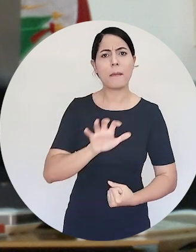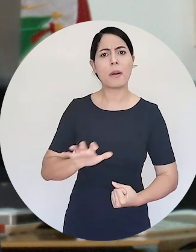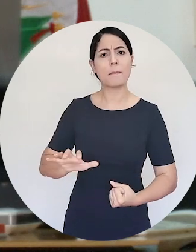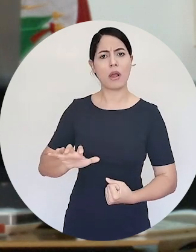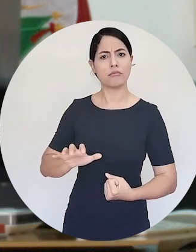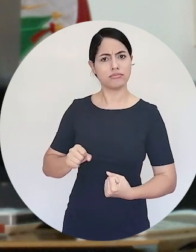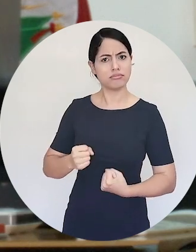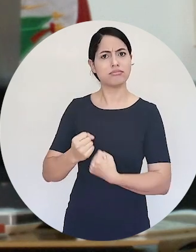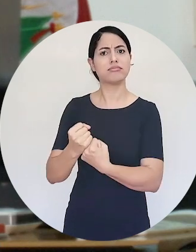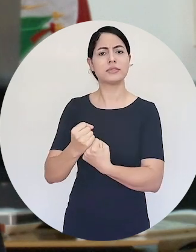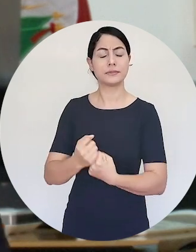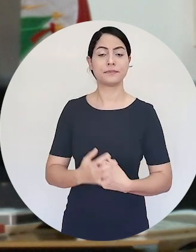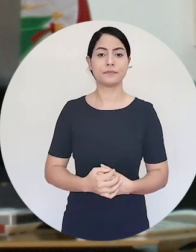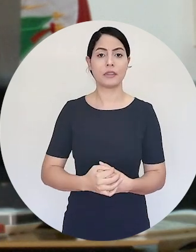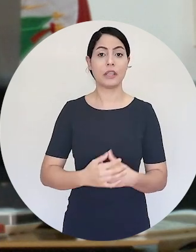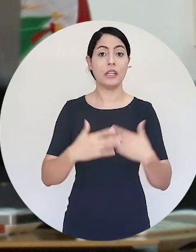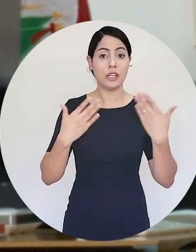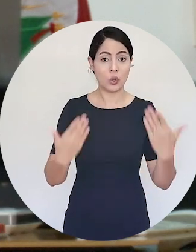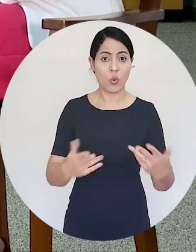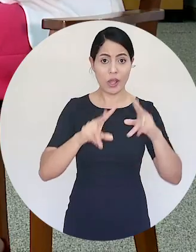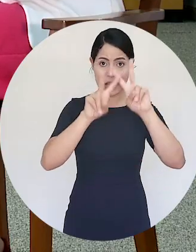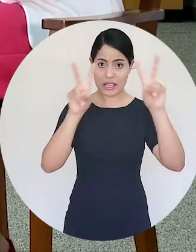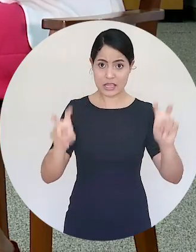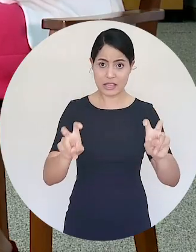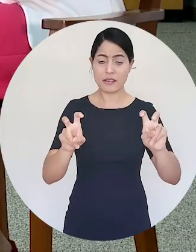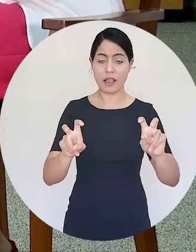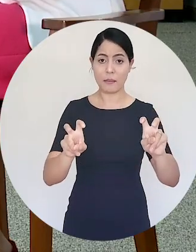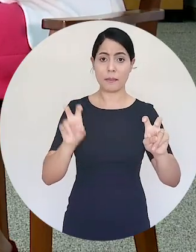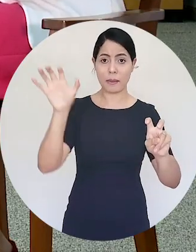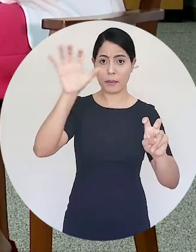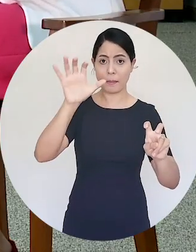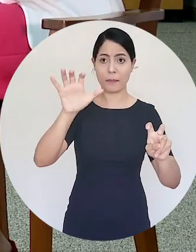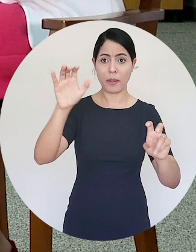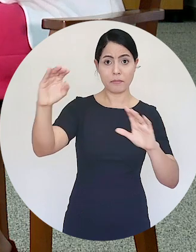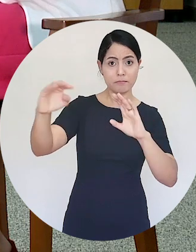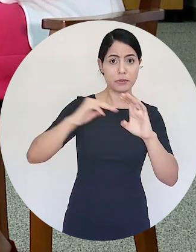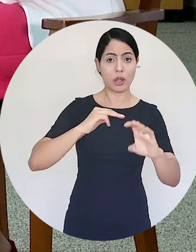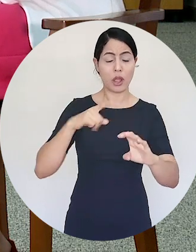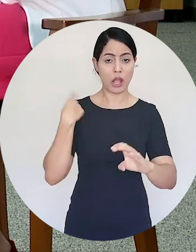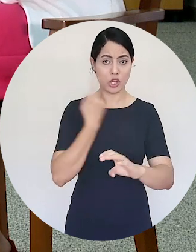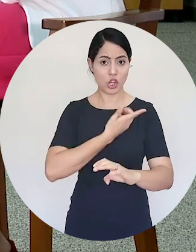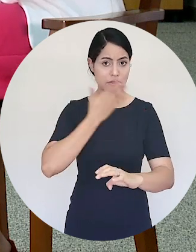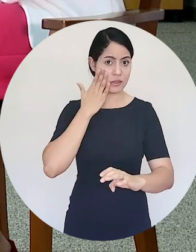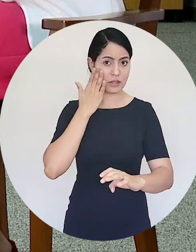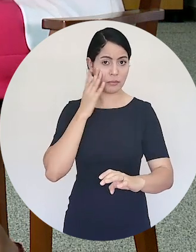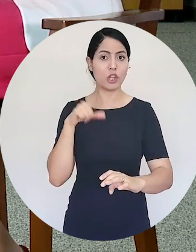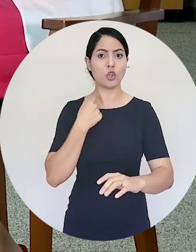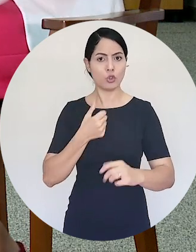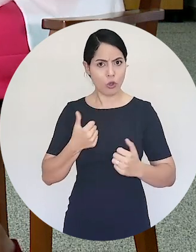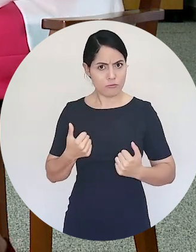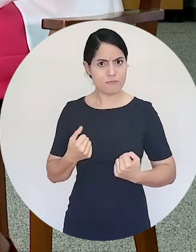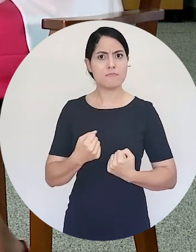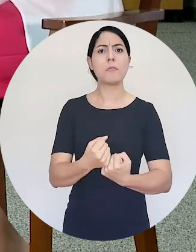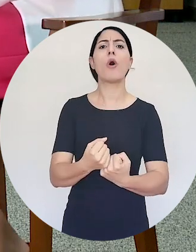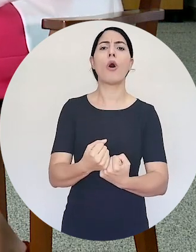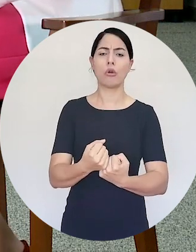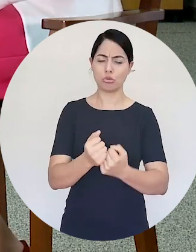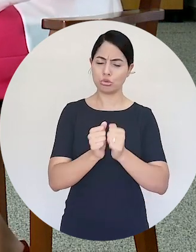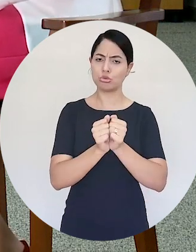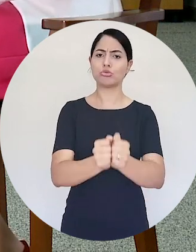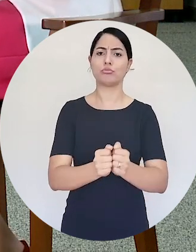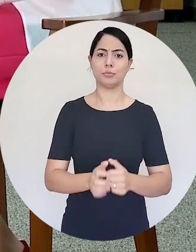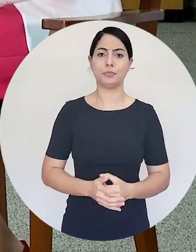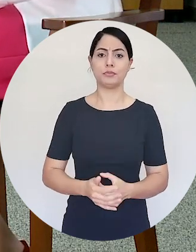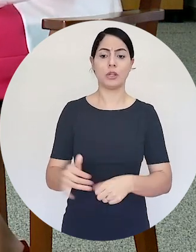um auxílio, né, e trabalham também a questão quando ela chega aqui a Brasília, aos tribunais superiores. Então, é um trabalho